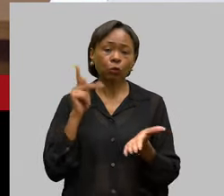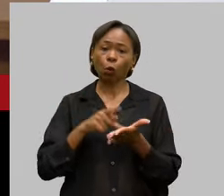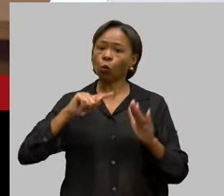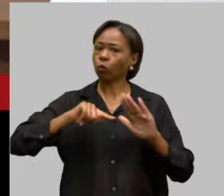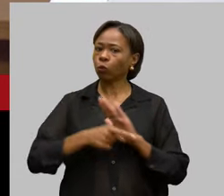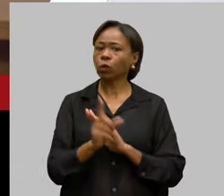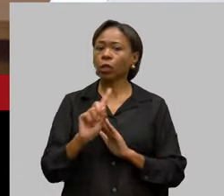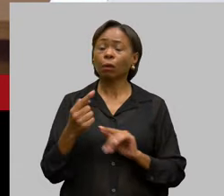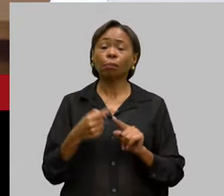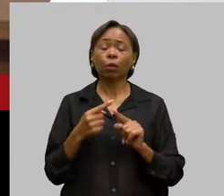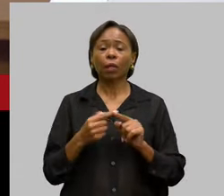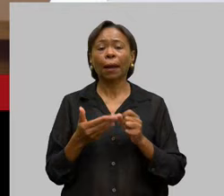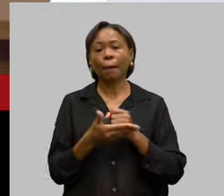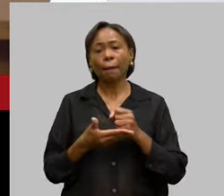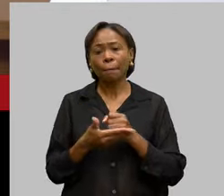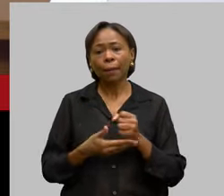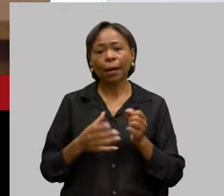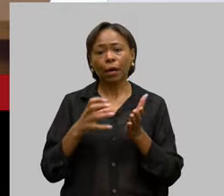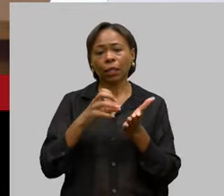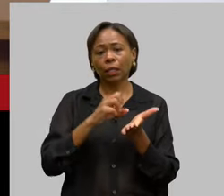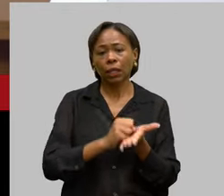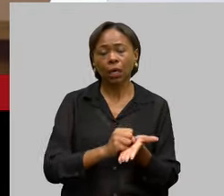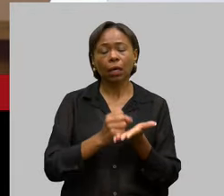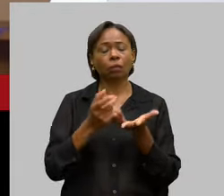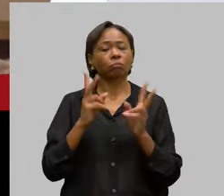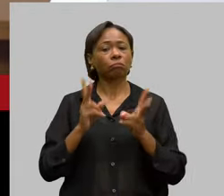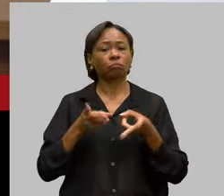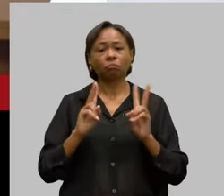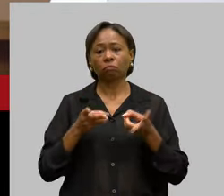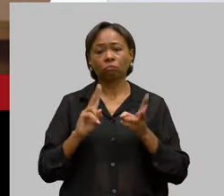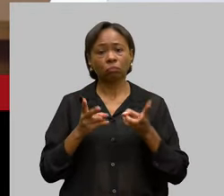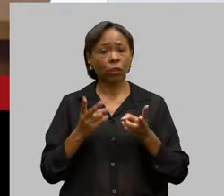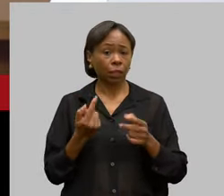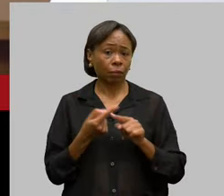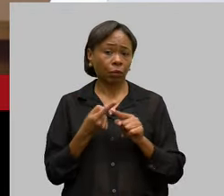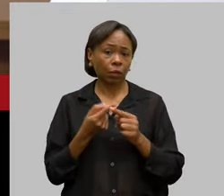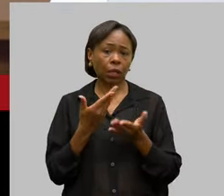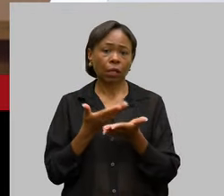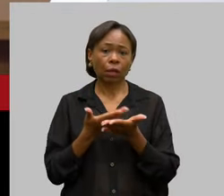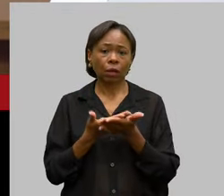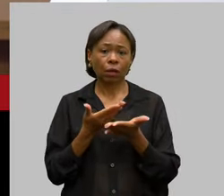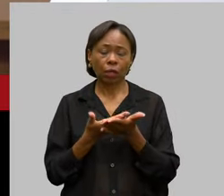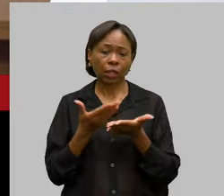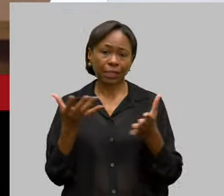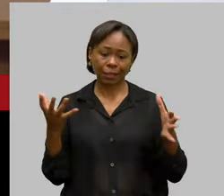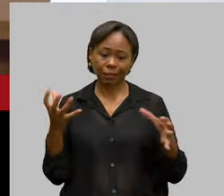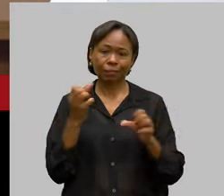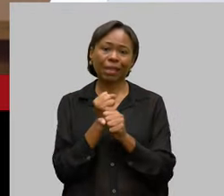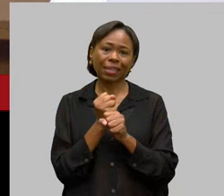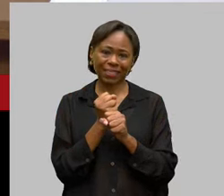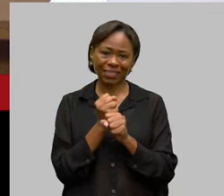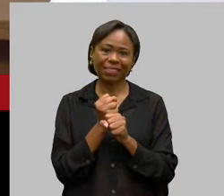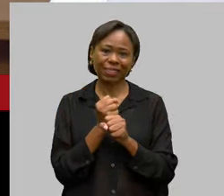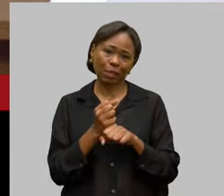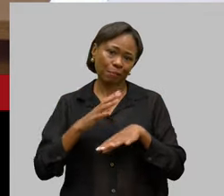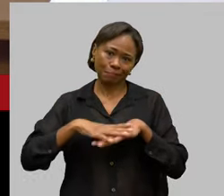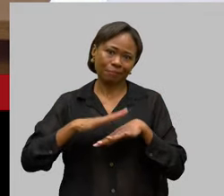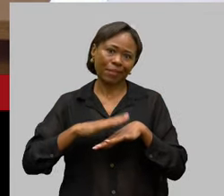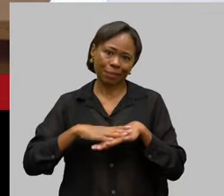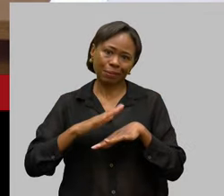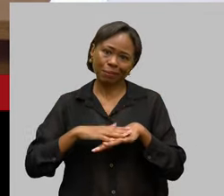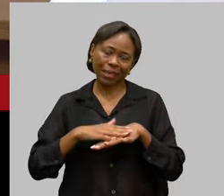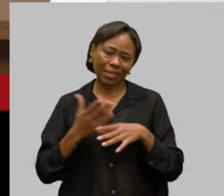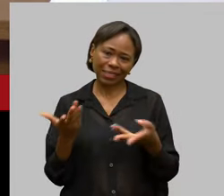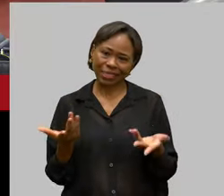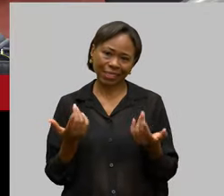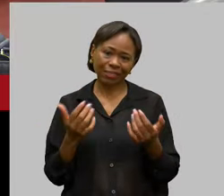bases cadastrais porque a ciência é uma a pode ir para um parecer mas é uma ciência exata né A gente trabalha com com matemática então de fato não deveria